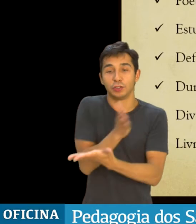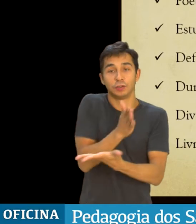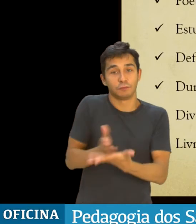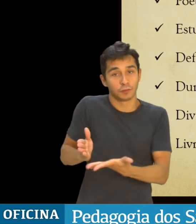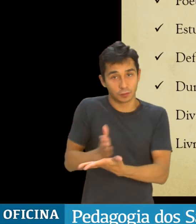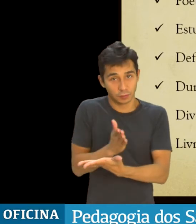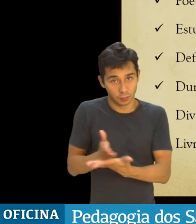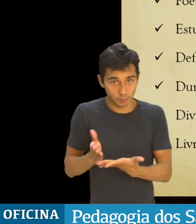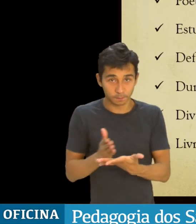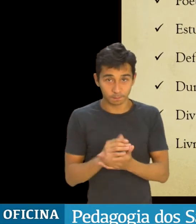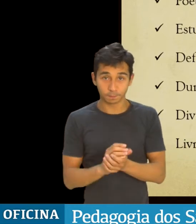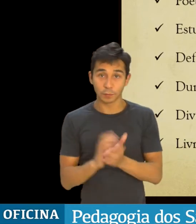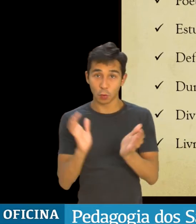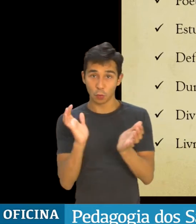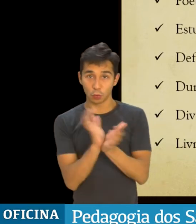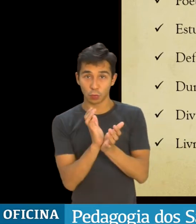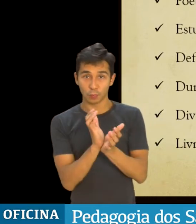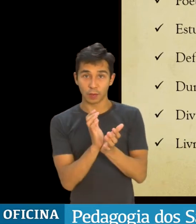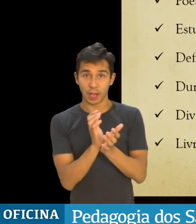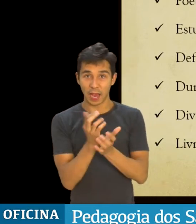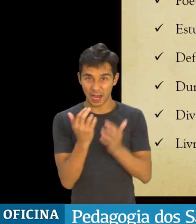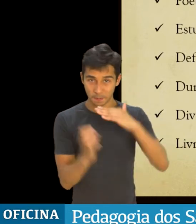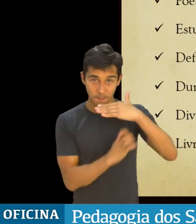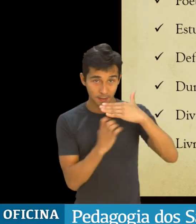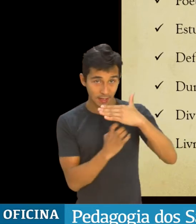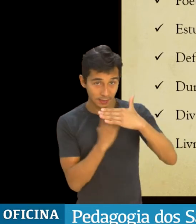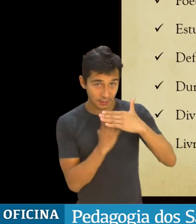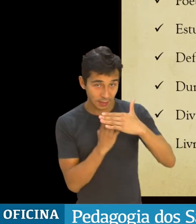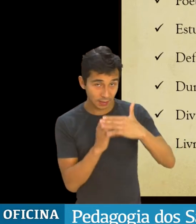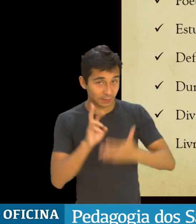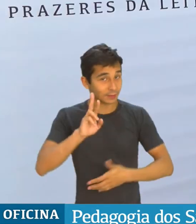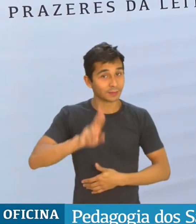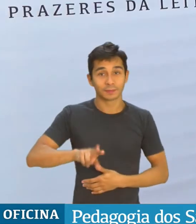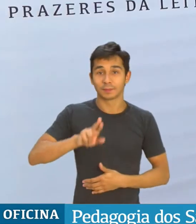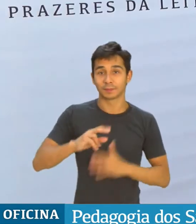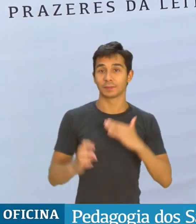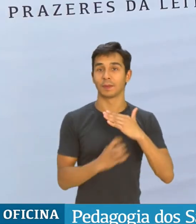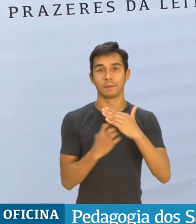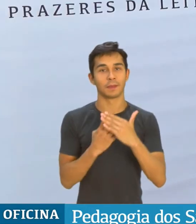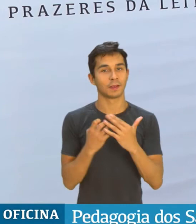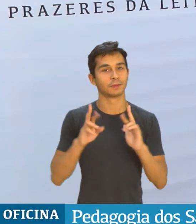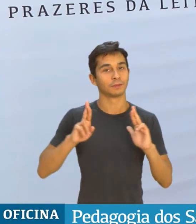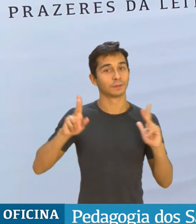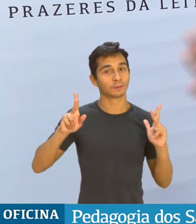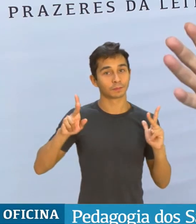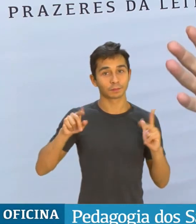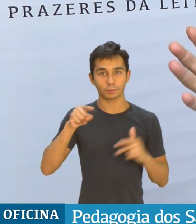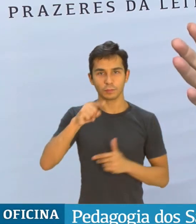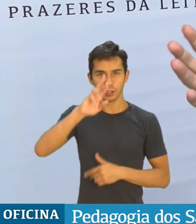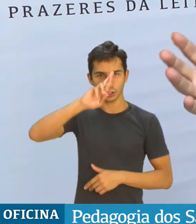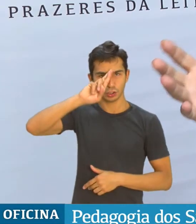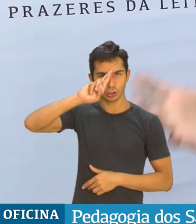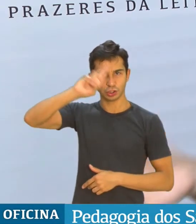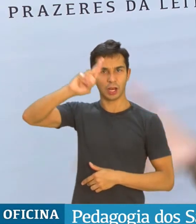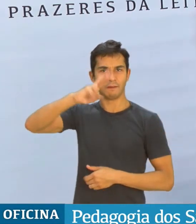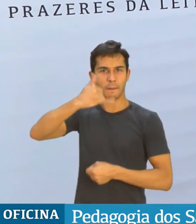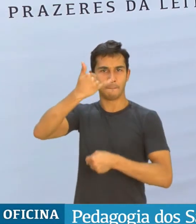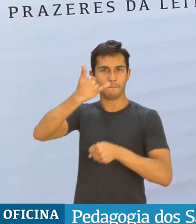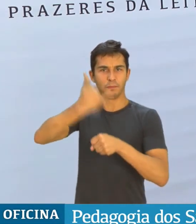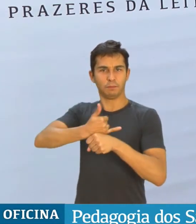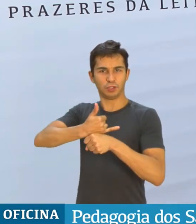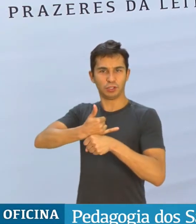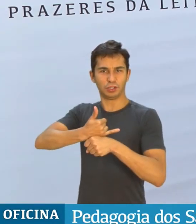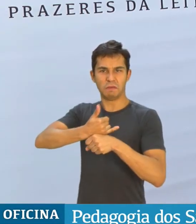um coletivo, não é você fazer uma empresa. Você não é digamos assim, o patrão. Você não